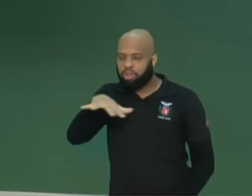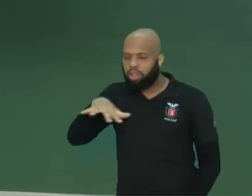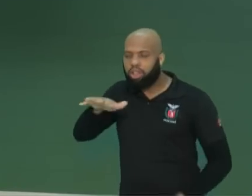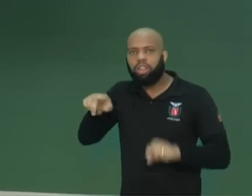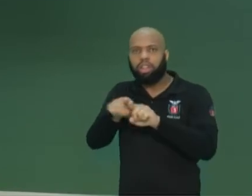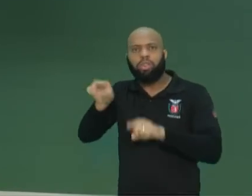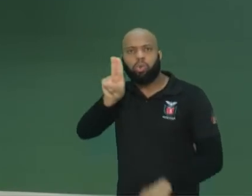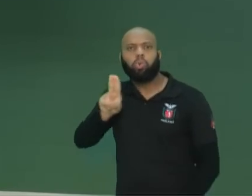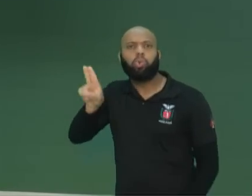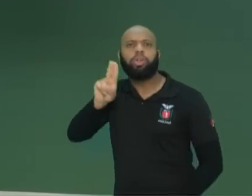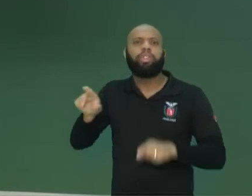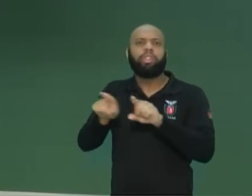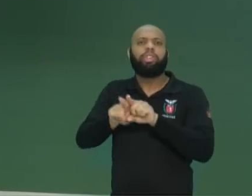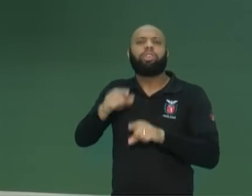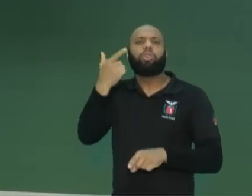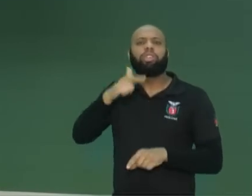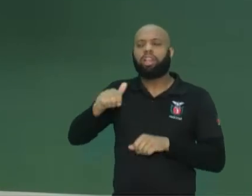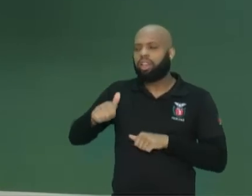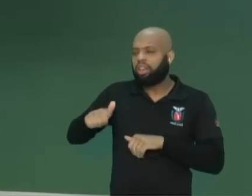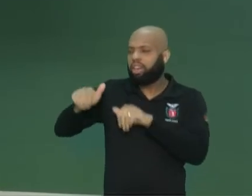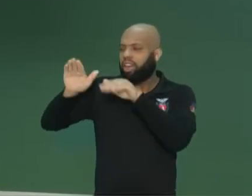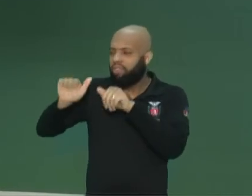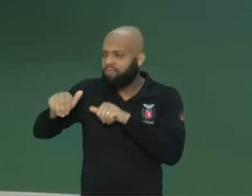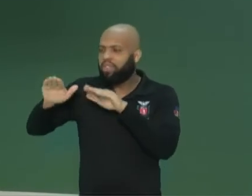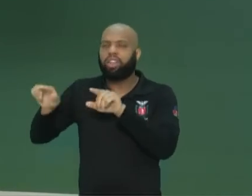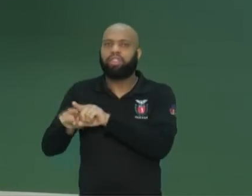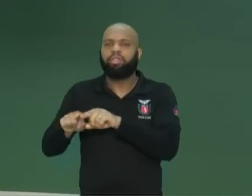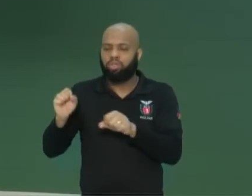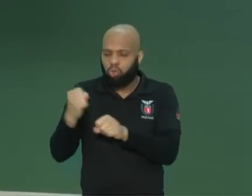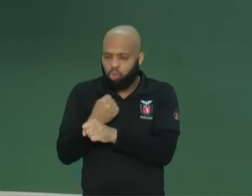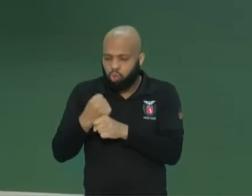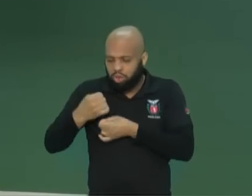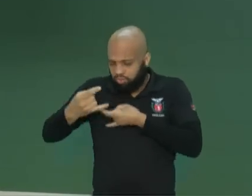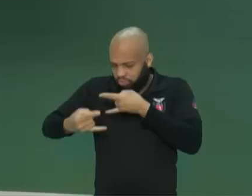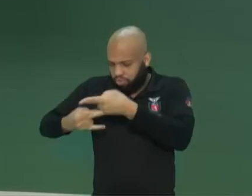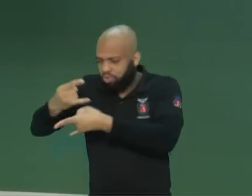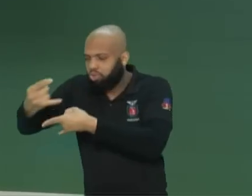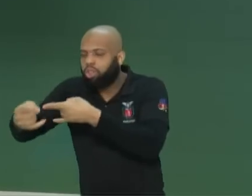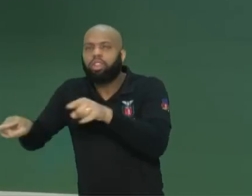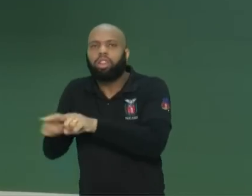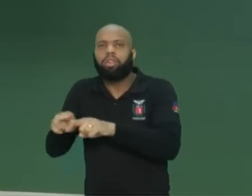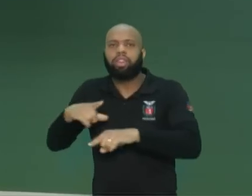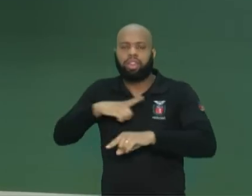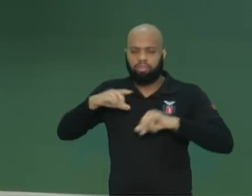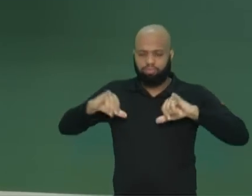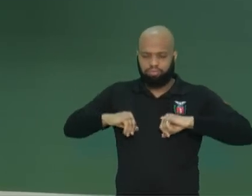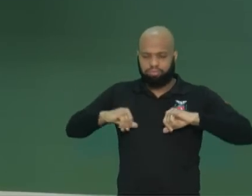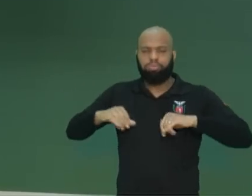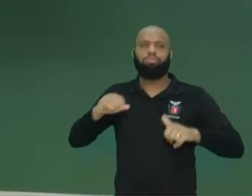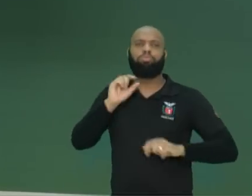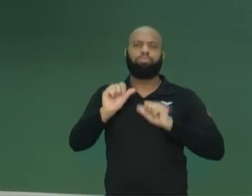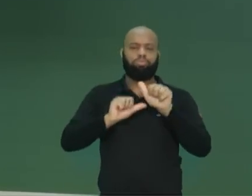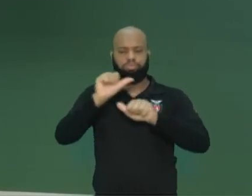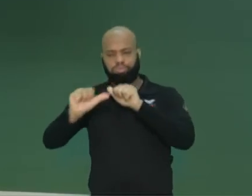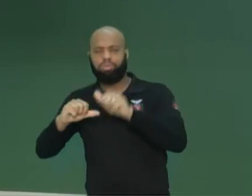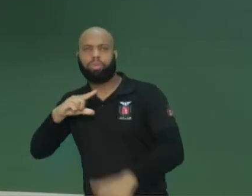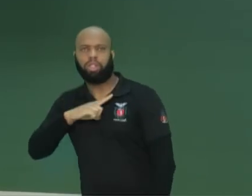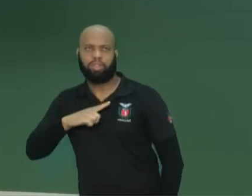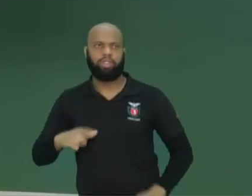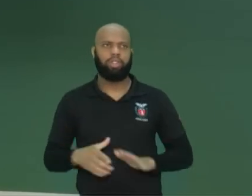é usada para transportar ele ali para a construção da ferrovia, por exemplo, também sofre modificações, né?